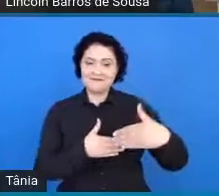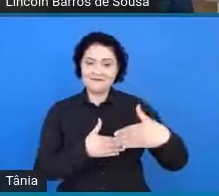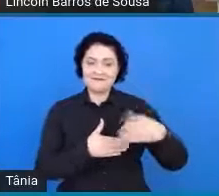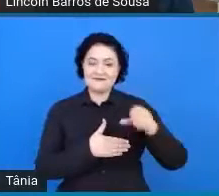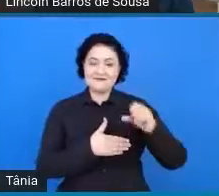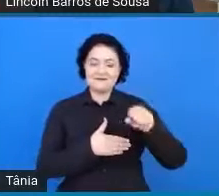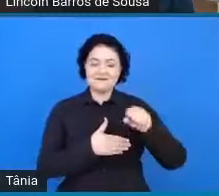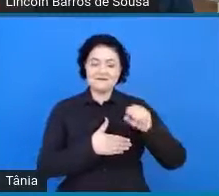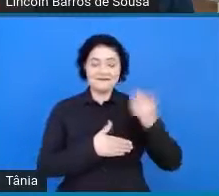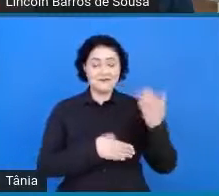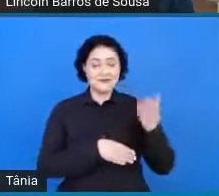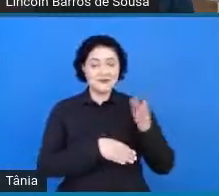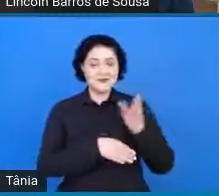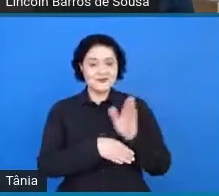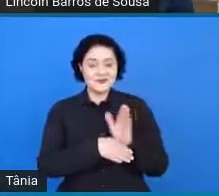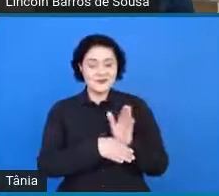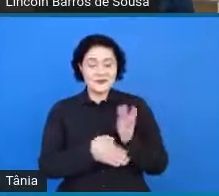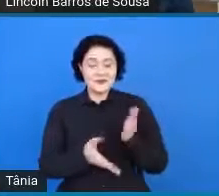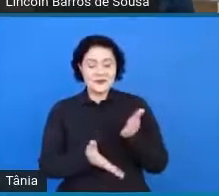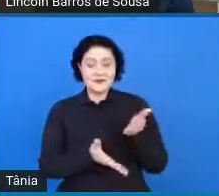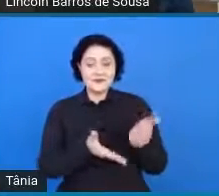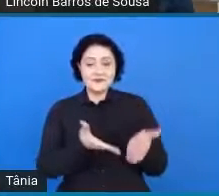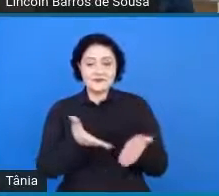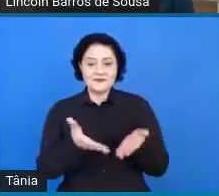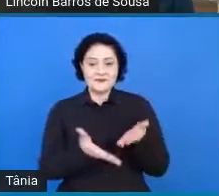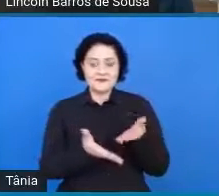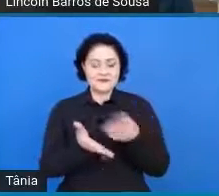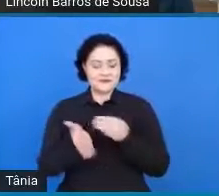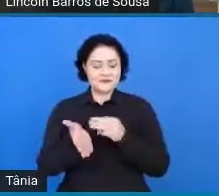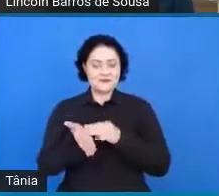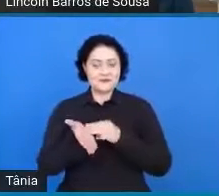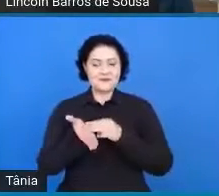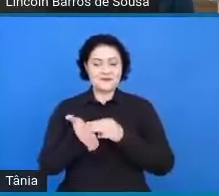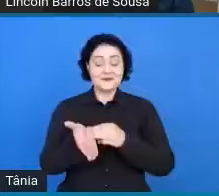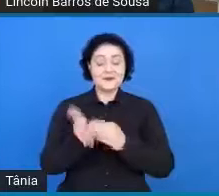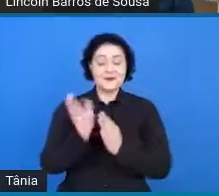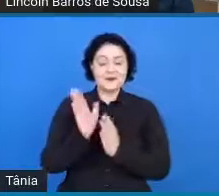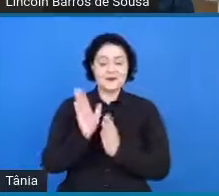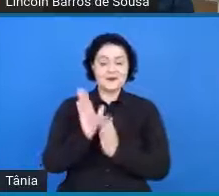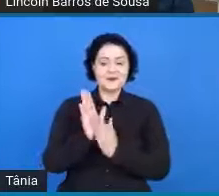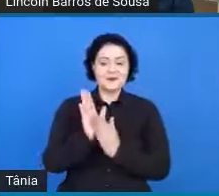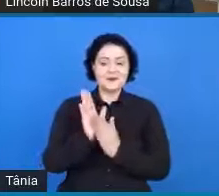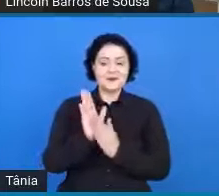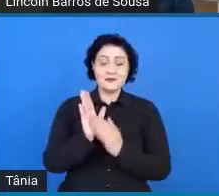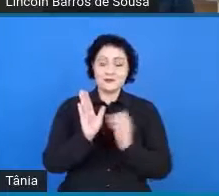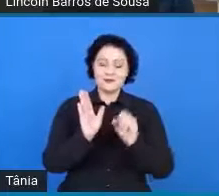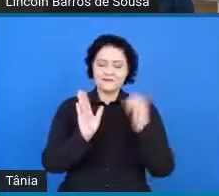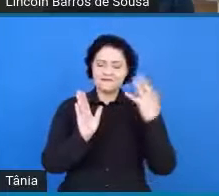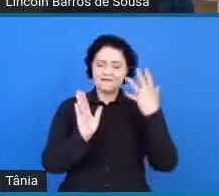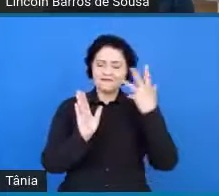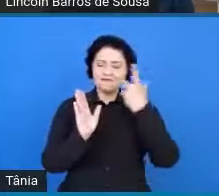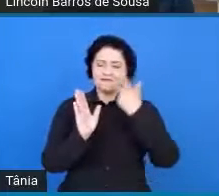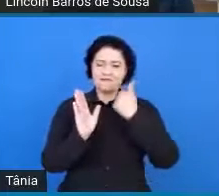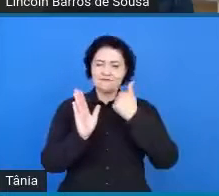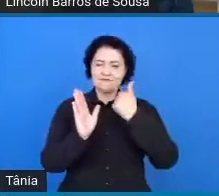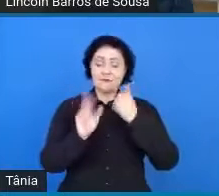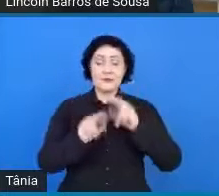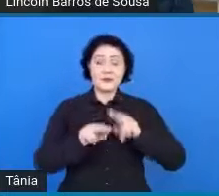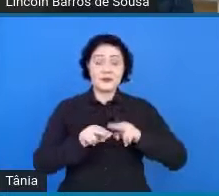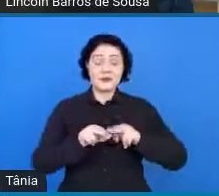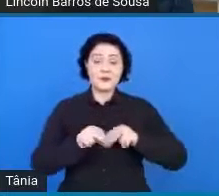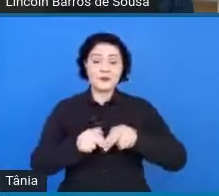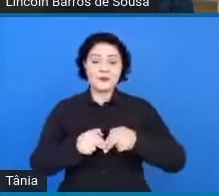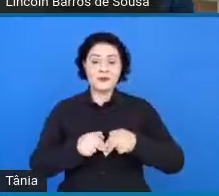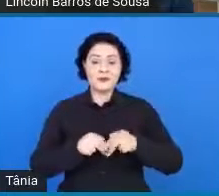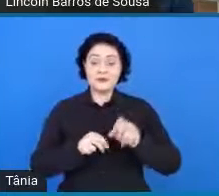essa contribuição servindo aqui é essa mensagem e essa proposta tão bela bom então imaginamos que